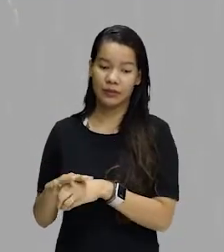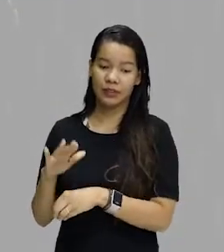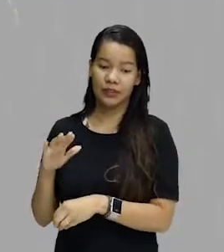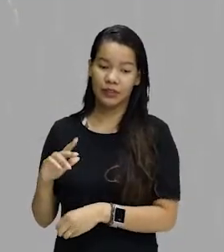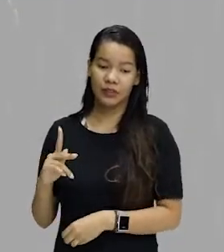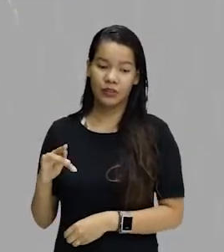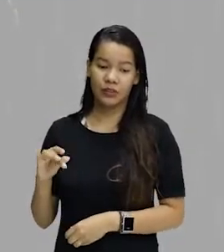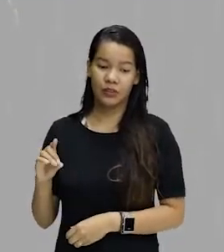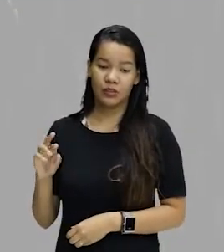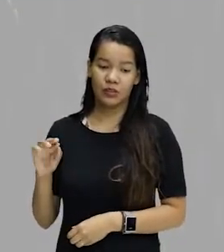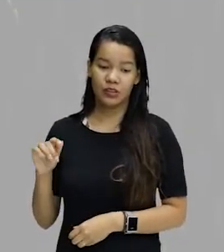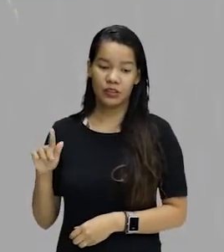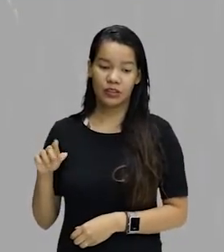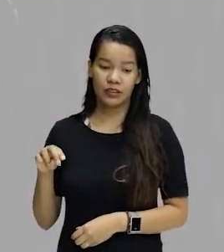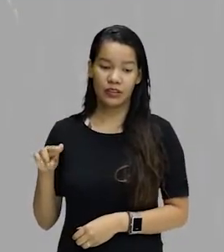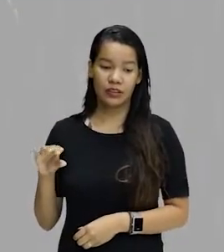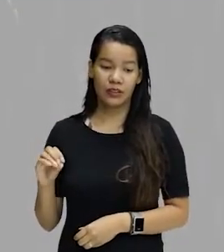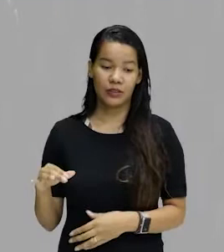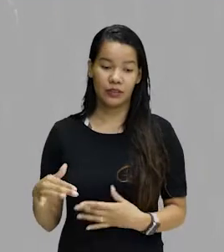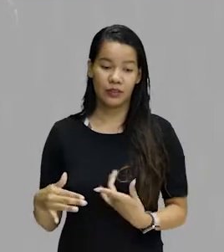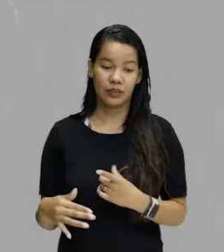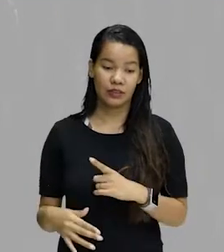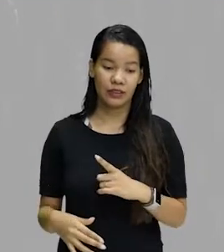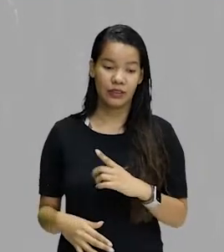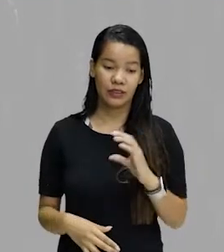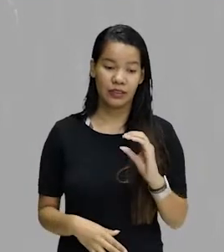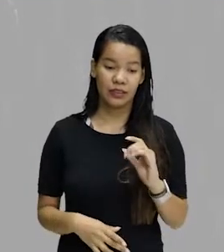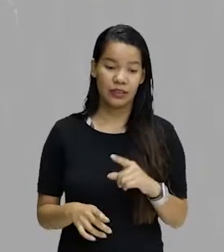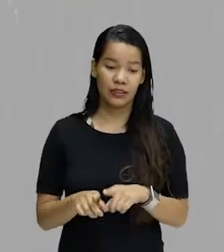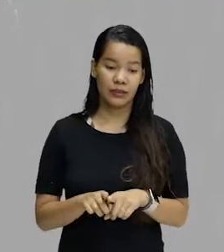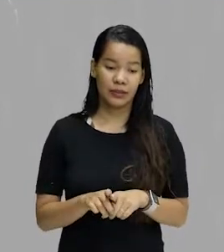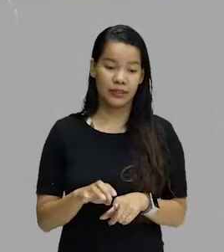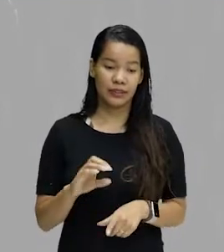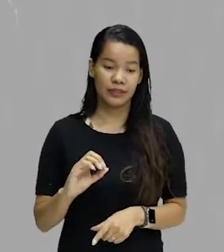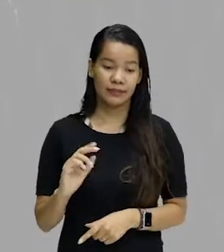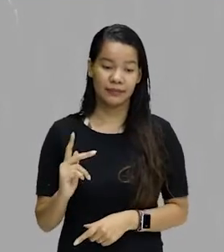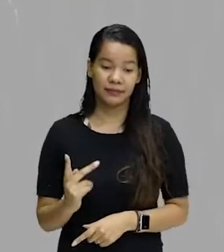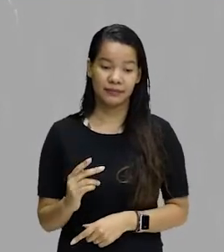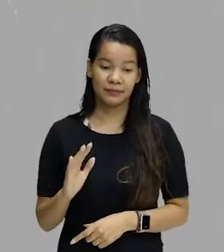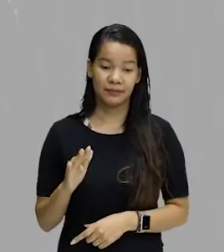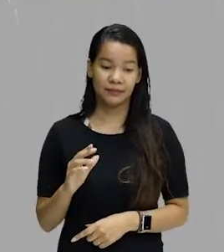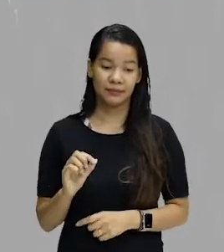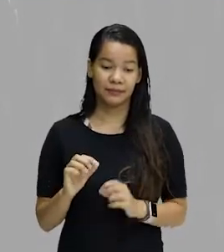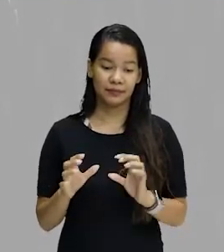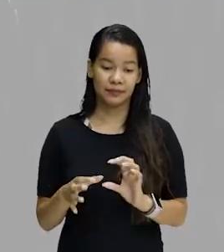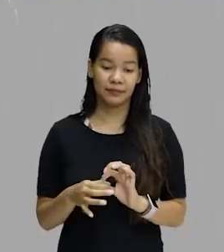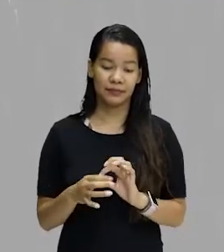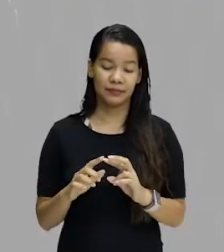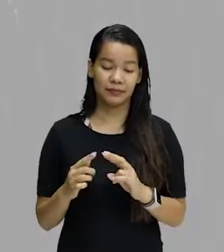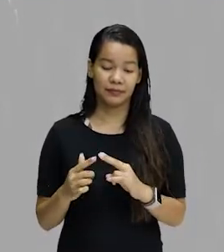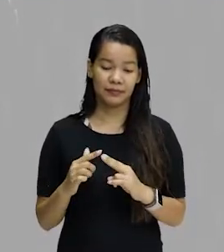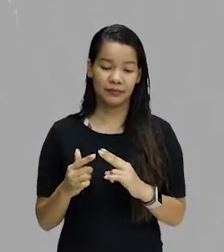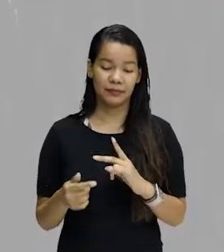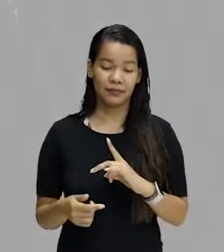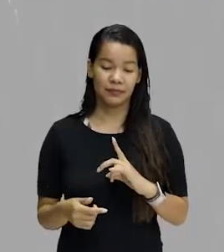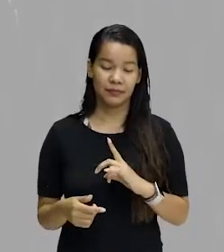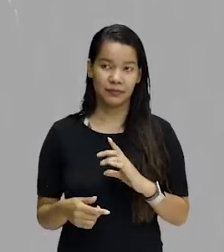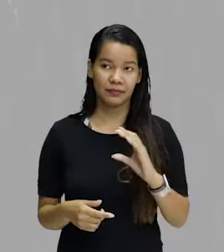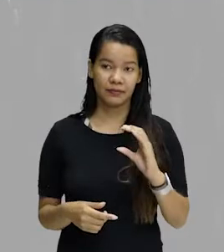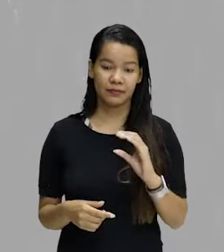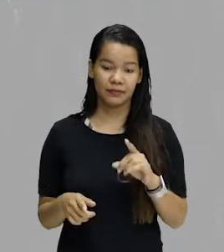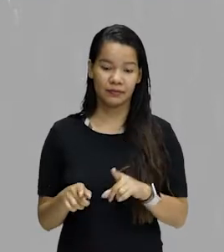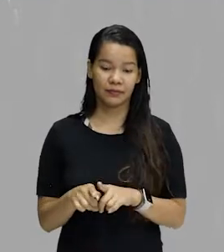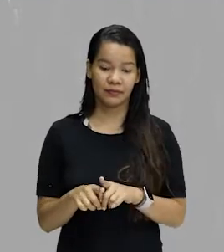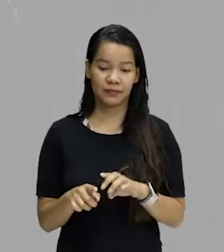só, eu tenho C e CH, né? Já que é uma ligação tripla, eu tenho C e